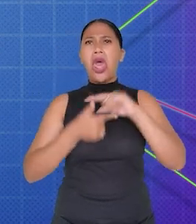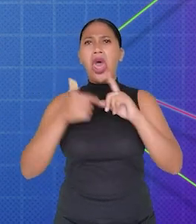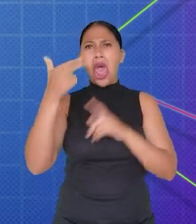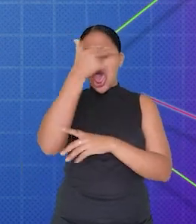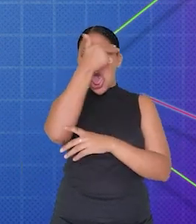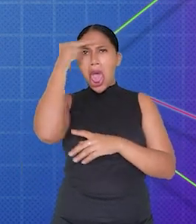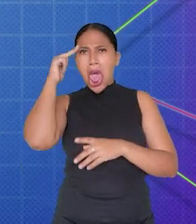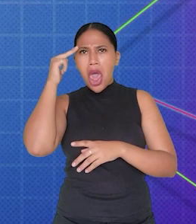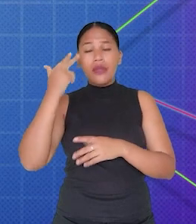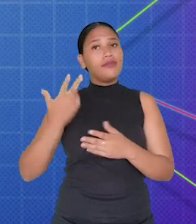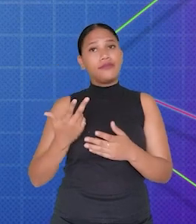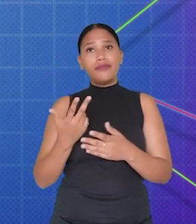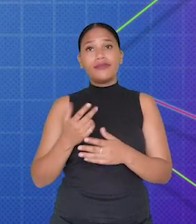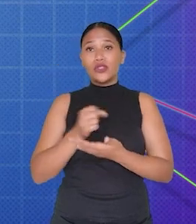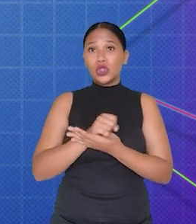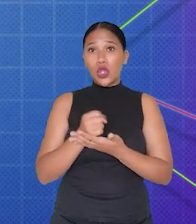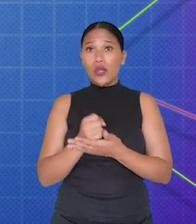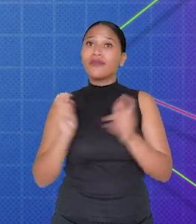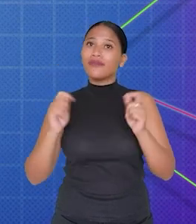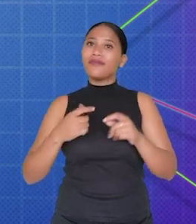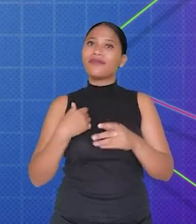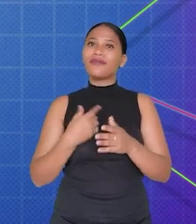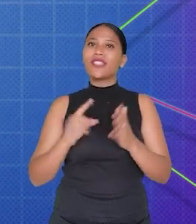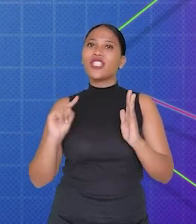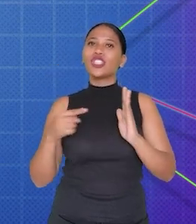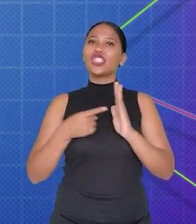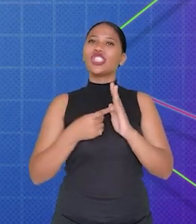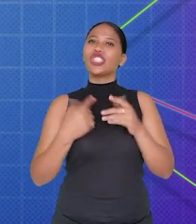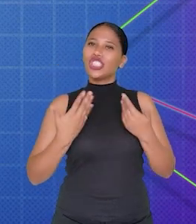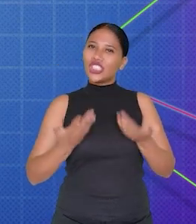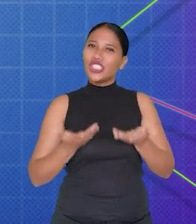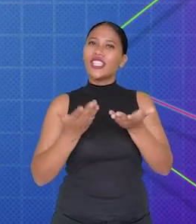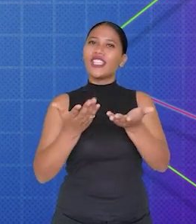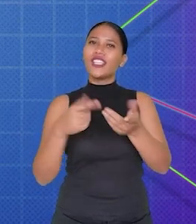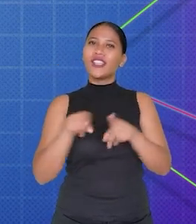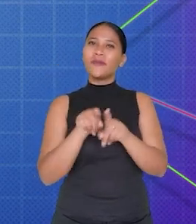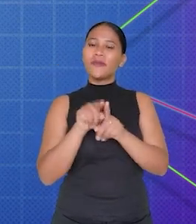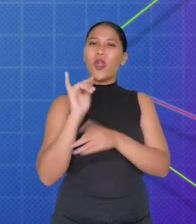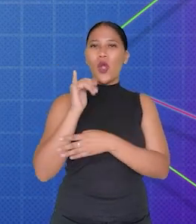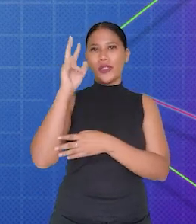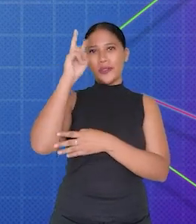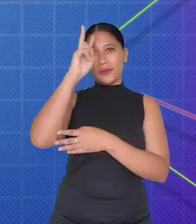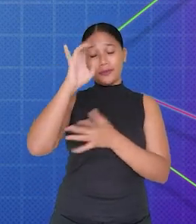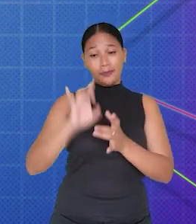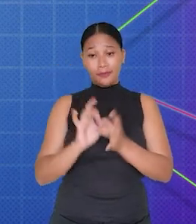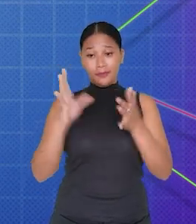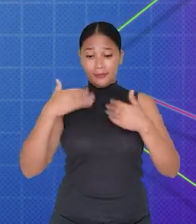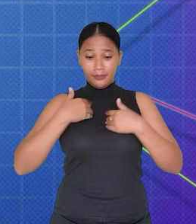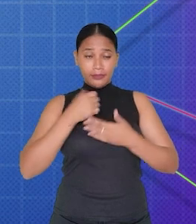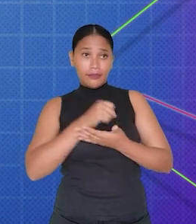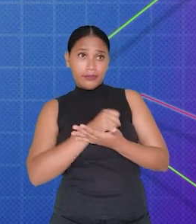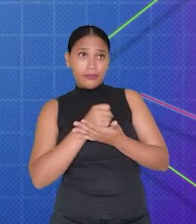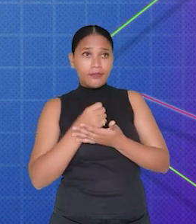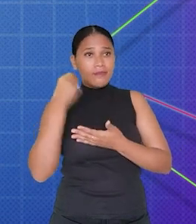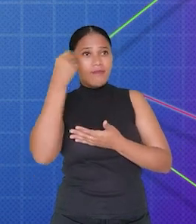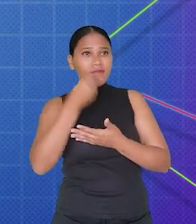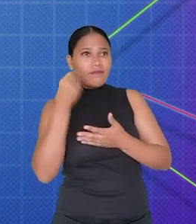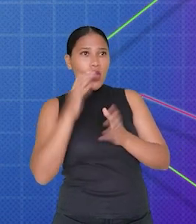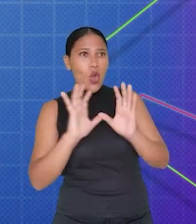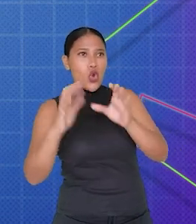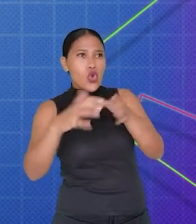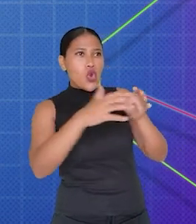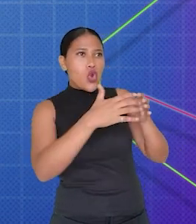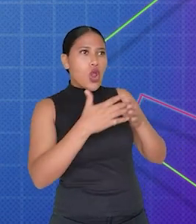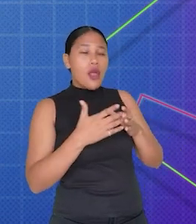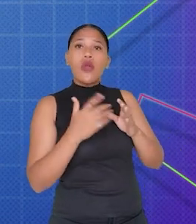Os jogos podem ser particularmente eficazes para contar histórias invisibilizadas, já que permitem ao jogador experimentar perspectivas desses